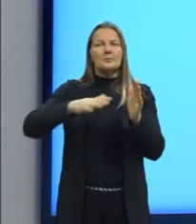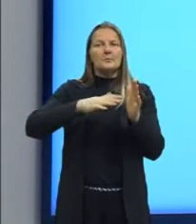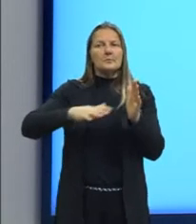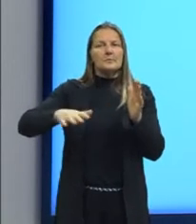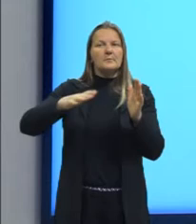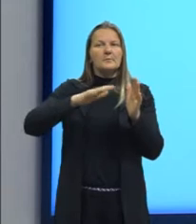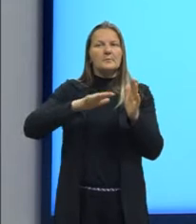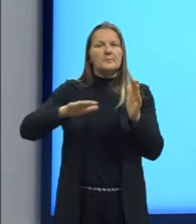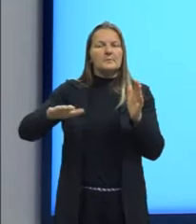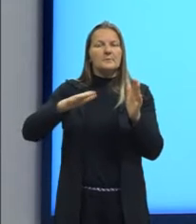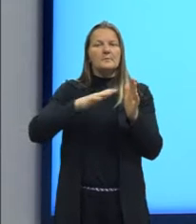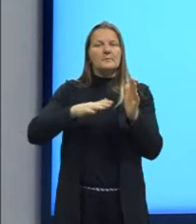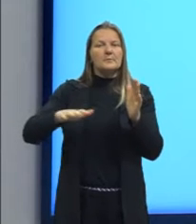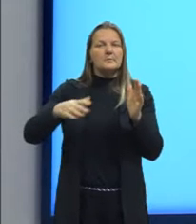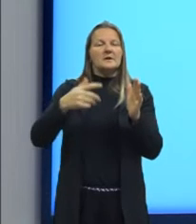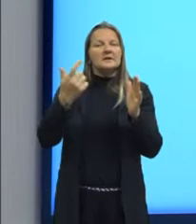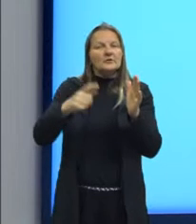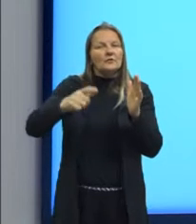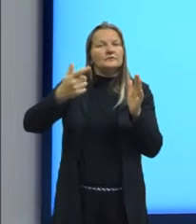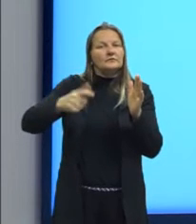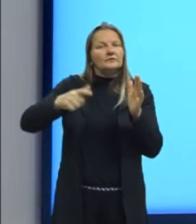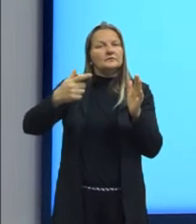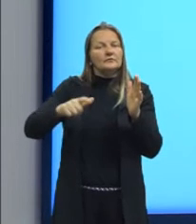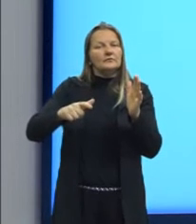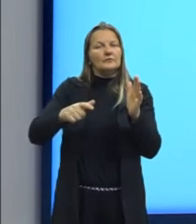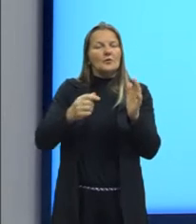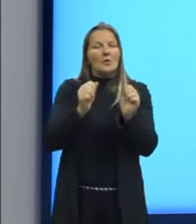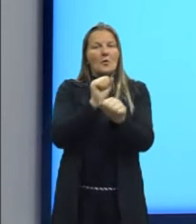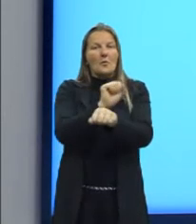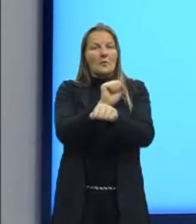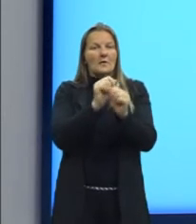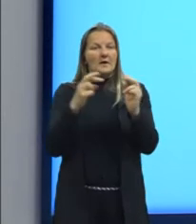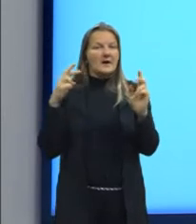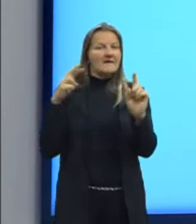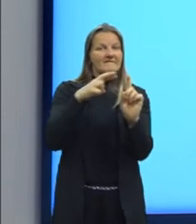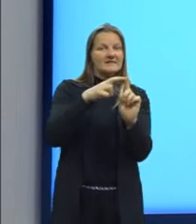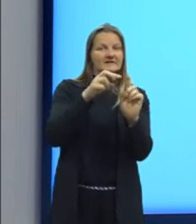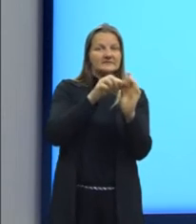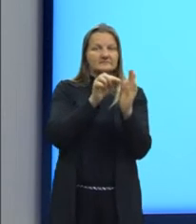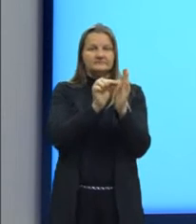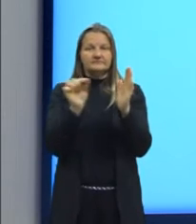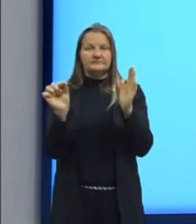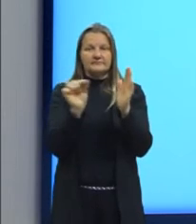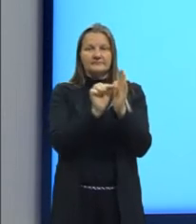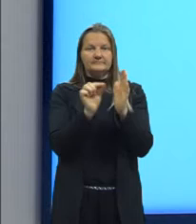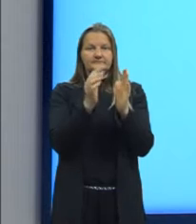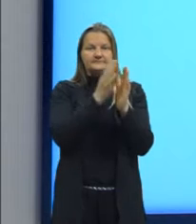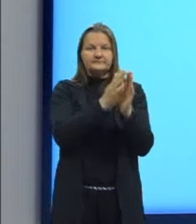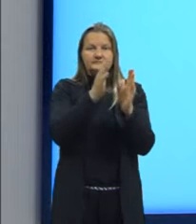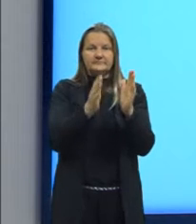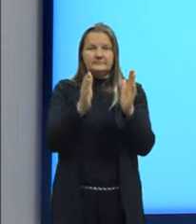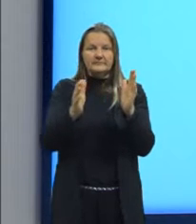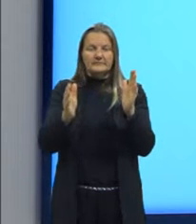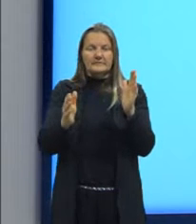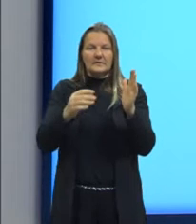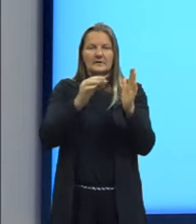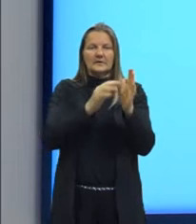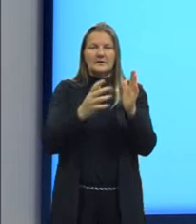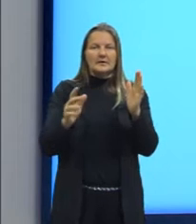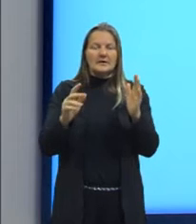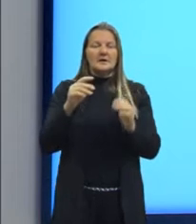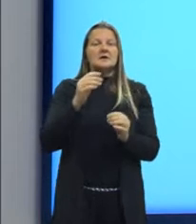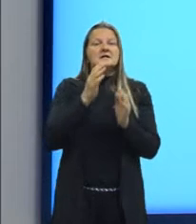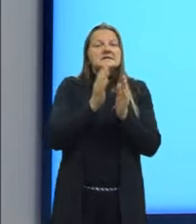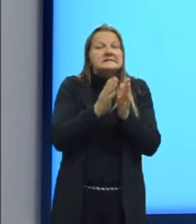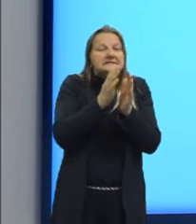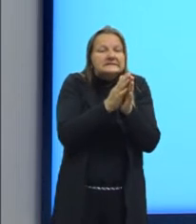movimento se repete né em torno de uma posição de equilíbrio em intervalos de tempo regulares não quer